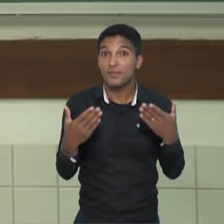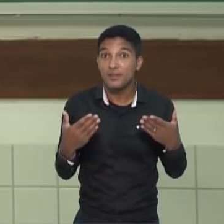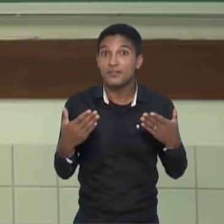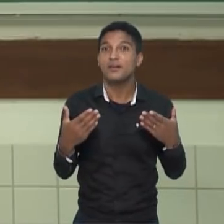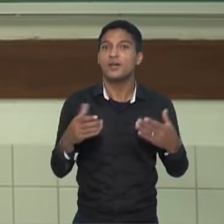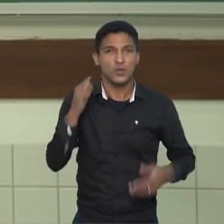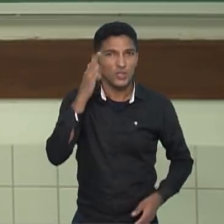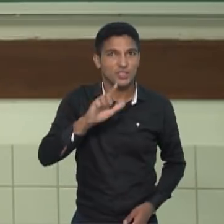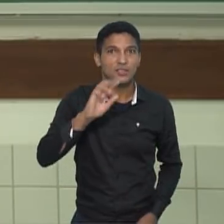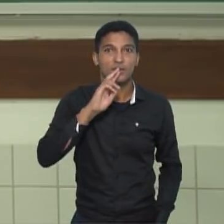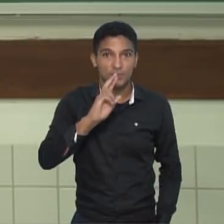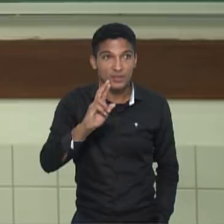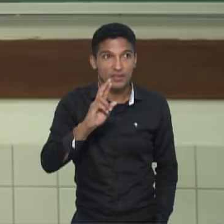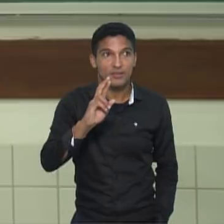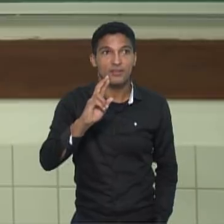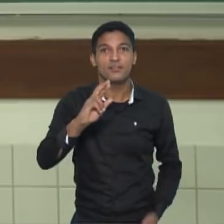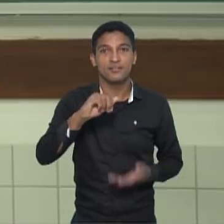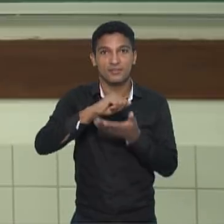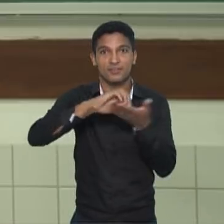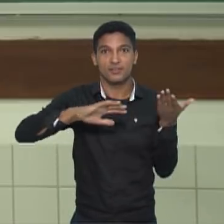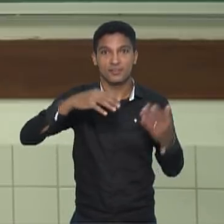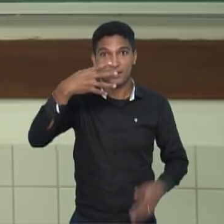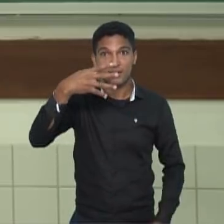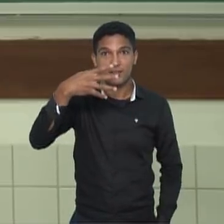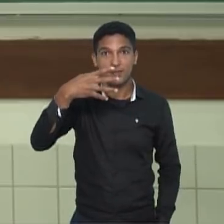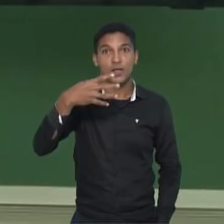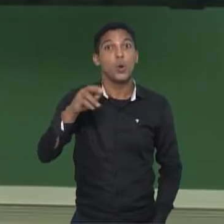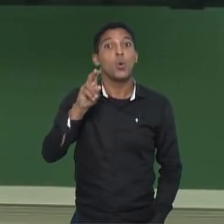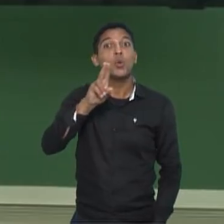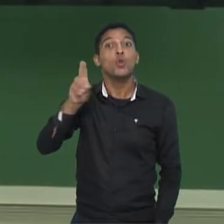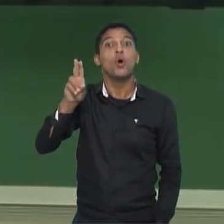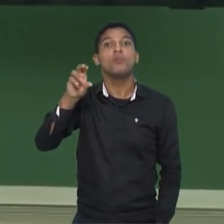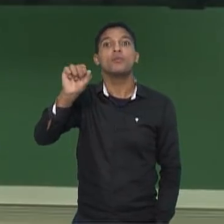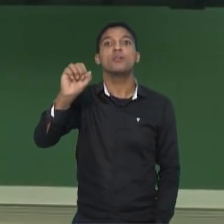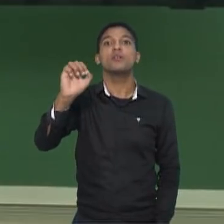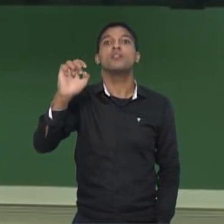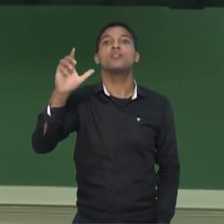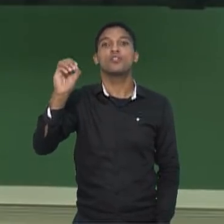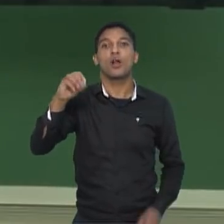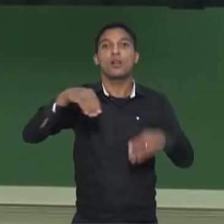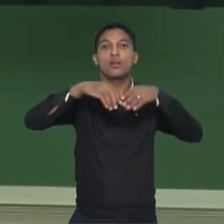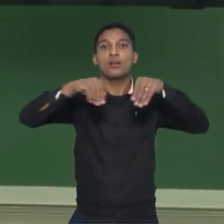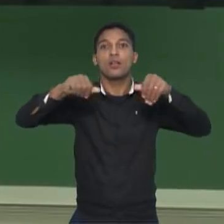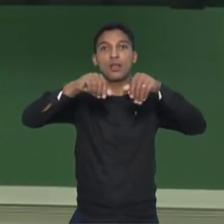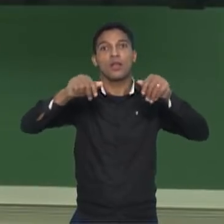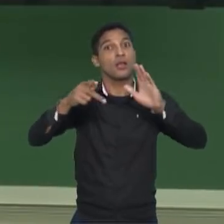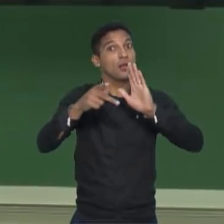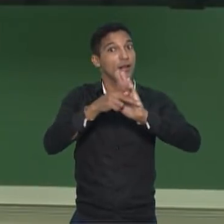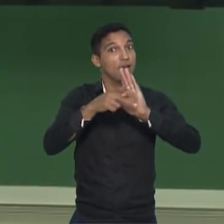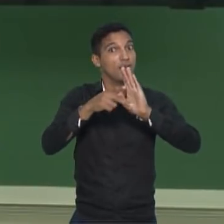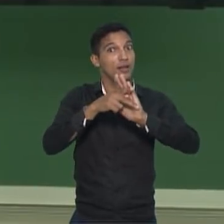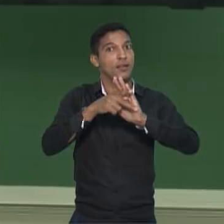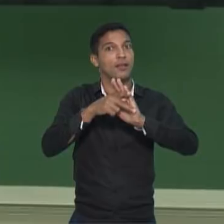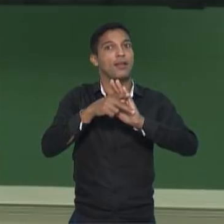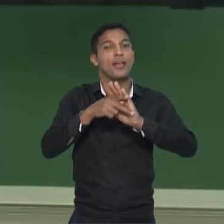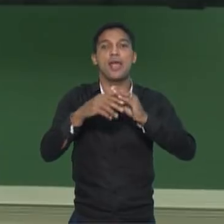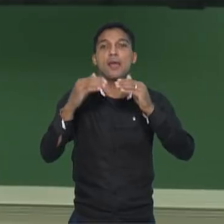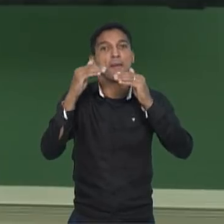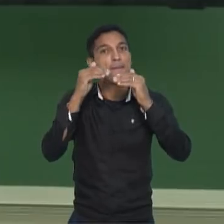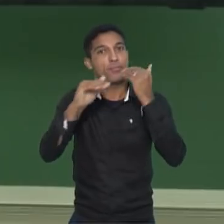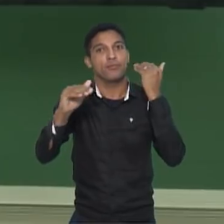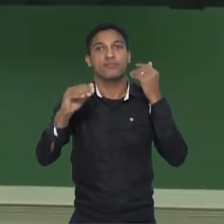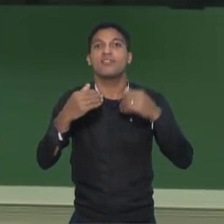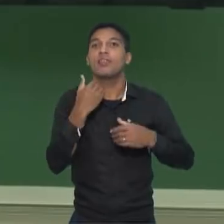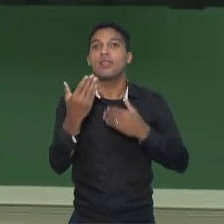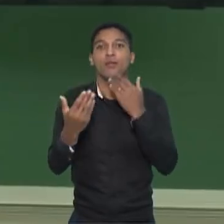Então, conseguiu responder o exercício? O nome deste solo, então, é o solo inadequado para a